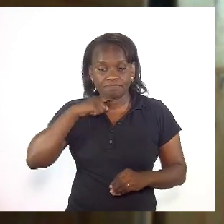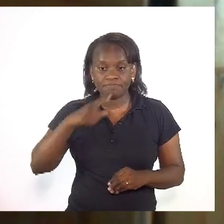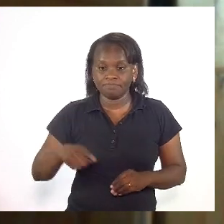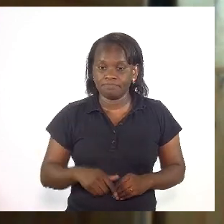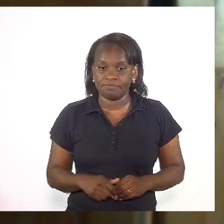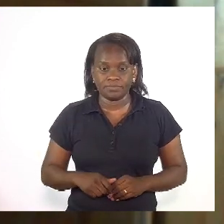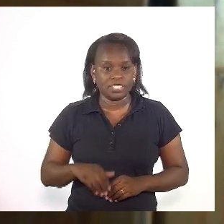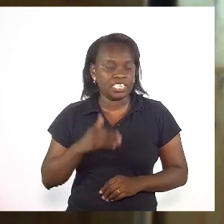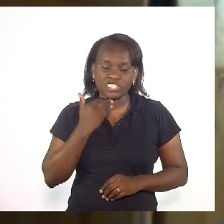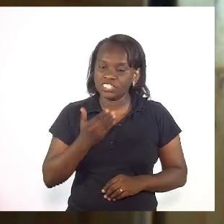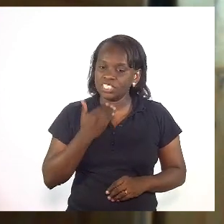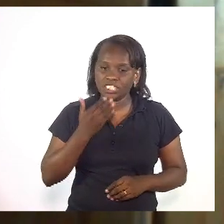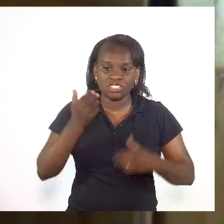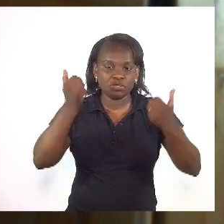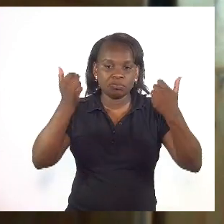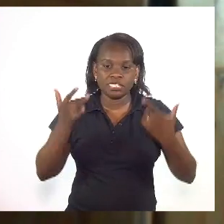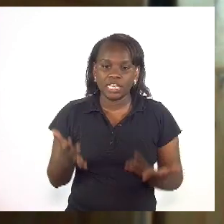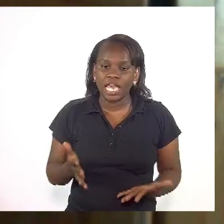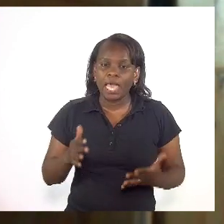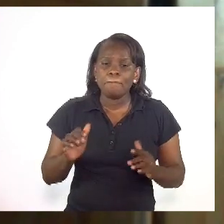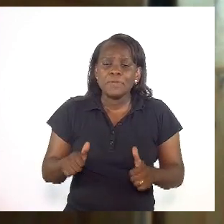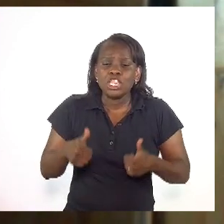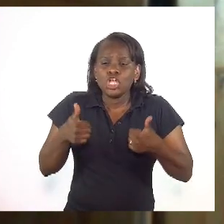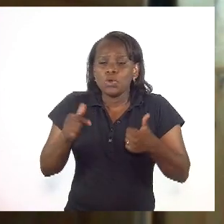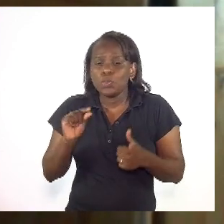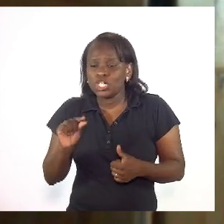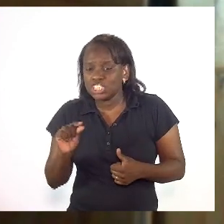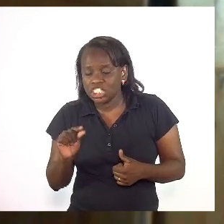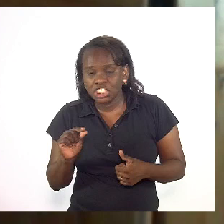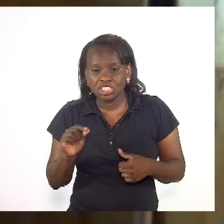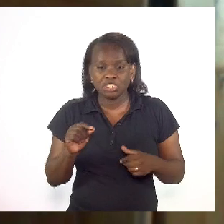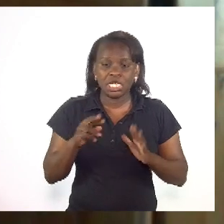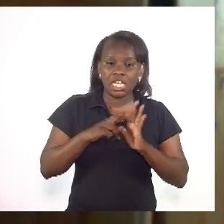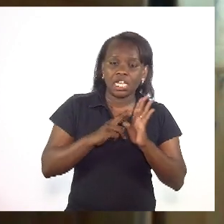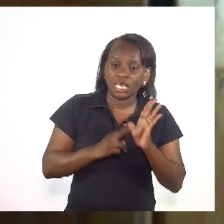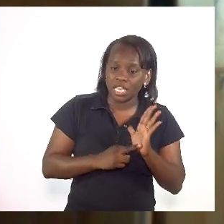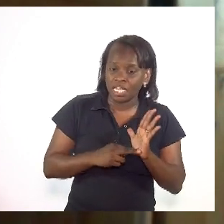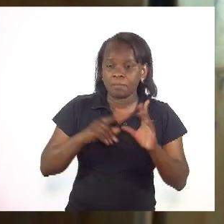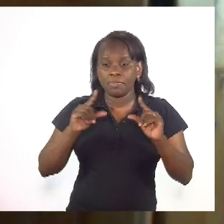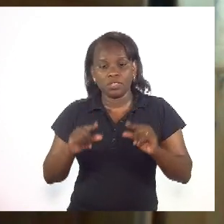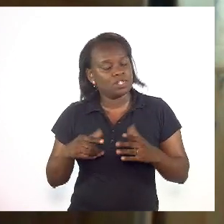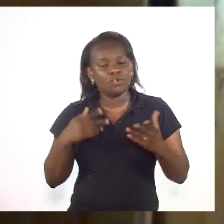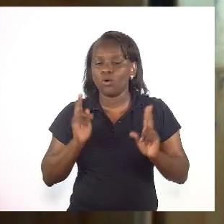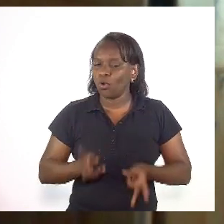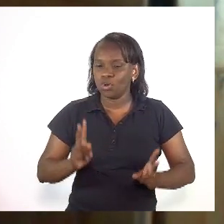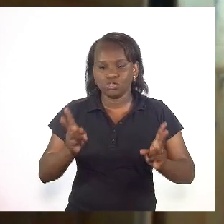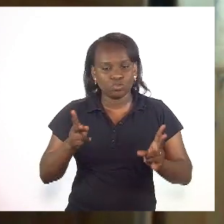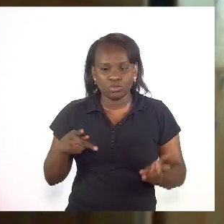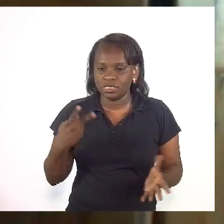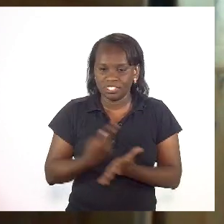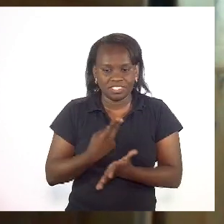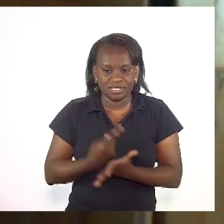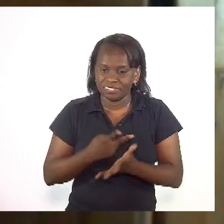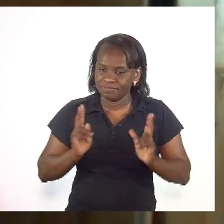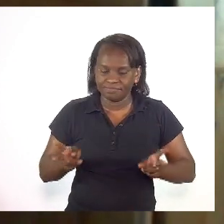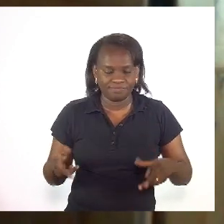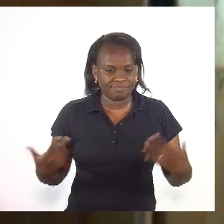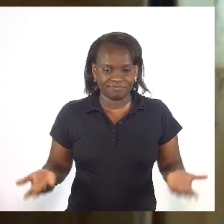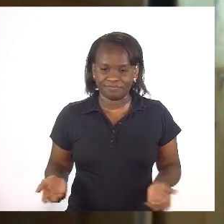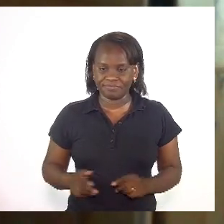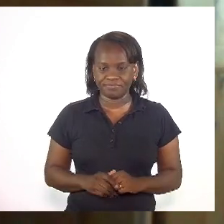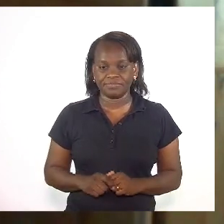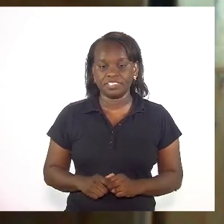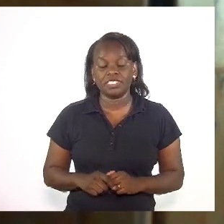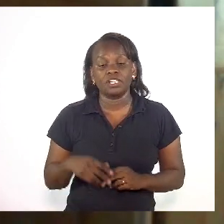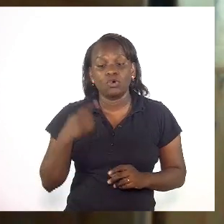Não adianta dizer que melhorou um pouco, que a regularidade está menor. Continua a ser irregularidade.